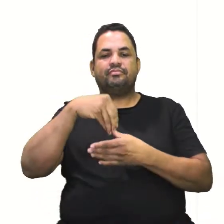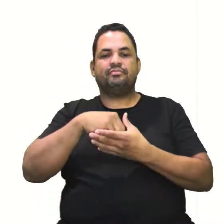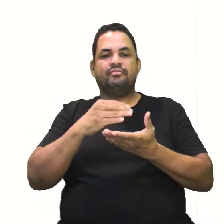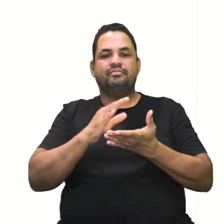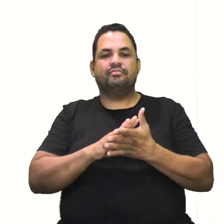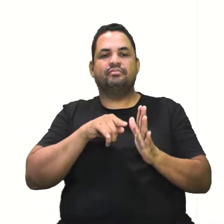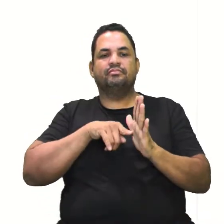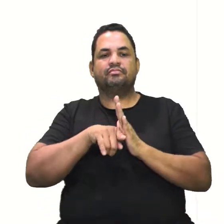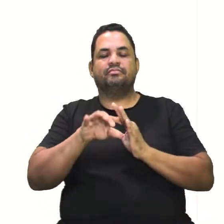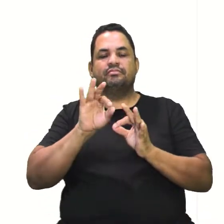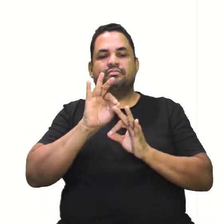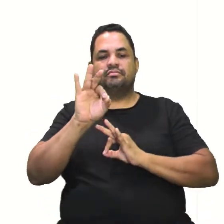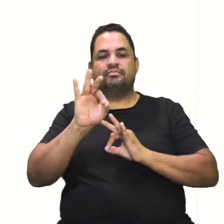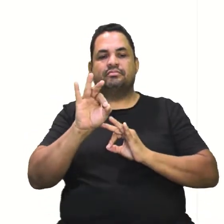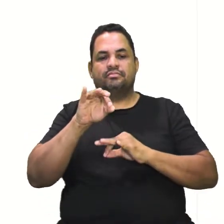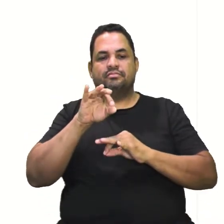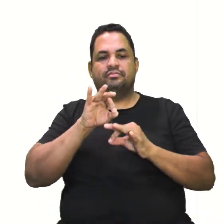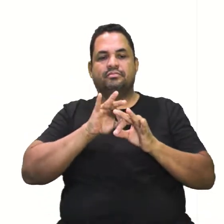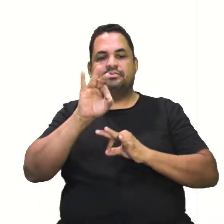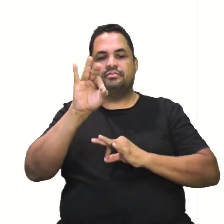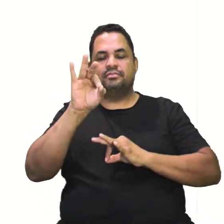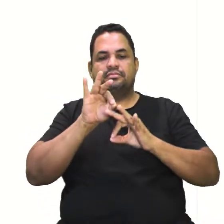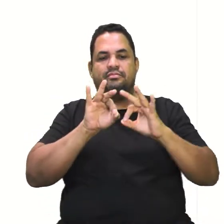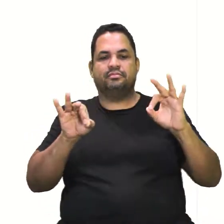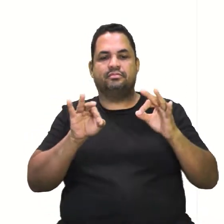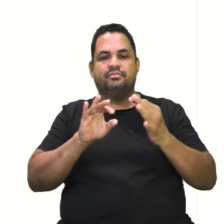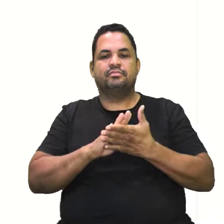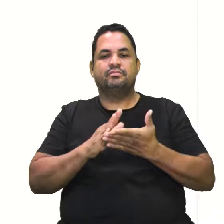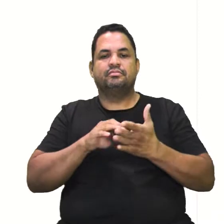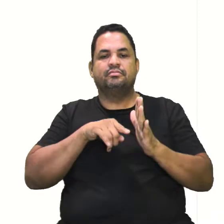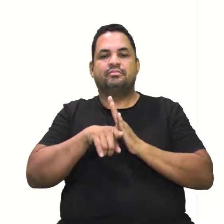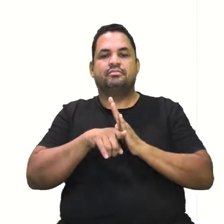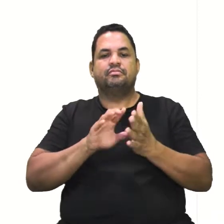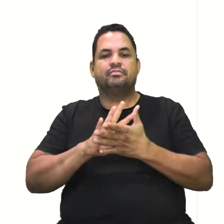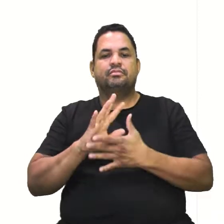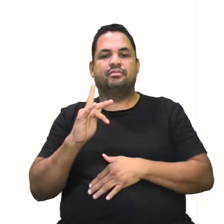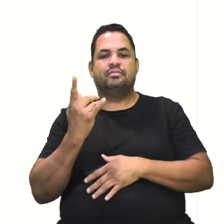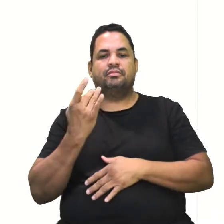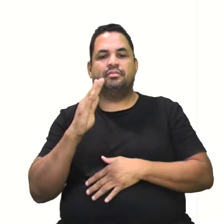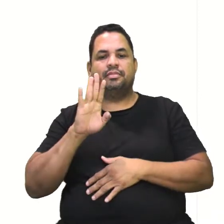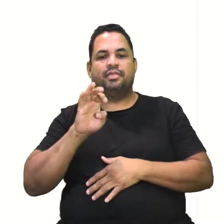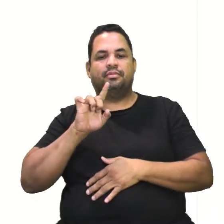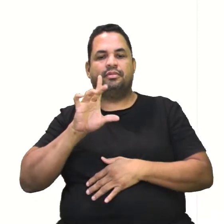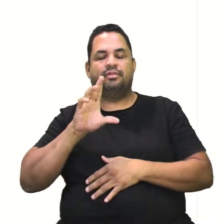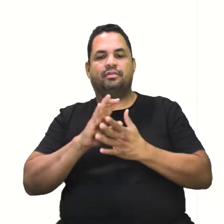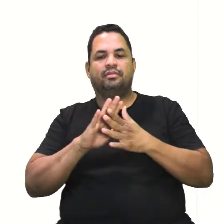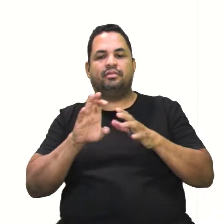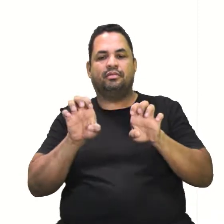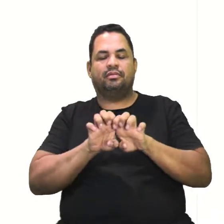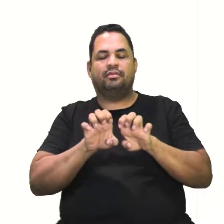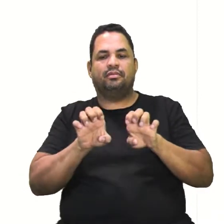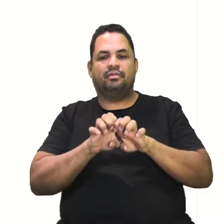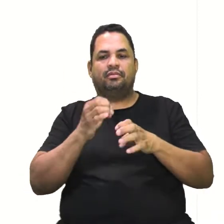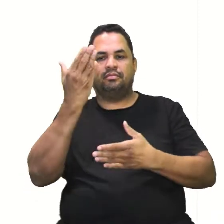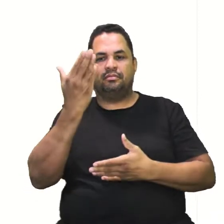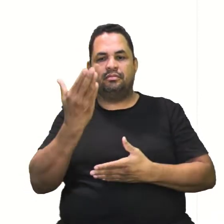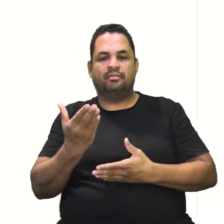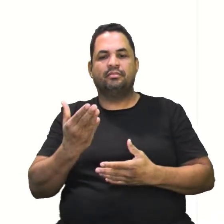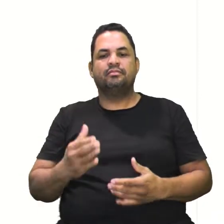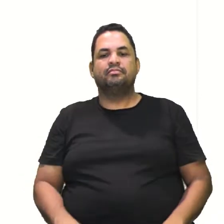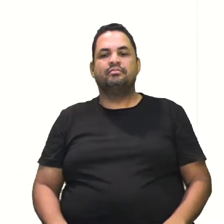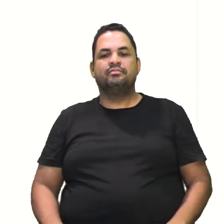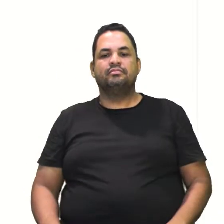geometria analítica. Mais um episódio, bora ver. Hipérbole, e vamos também falar sobre a equação